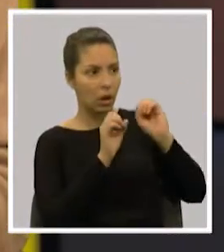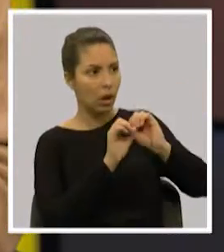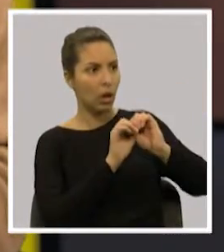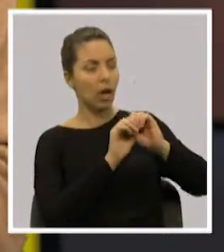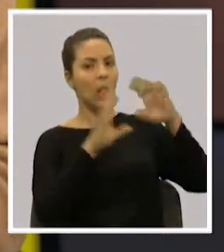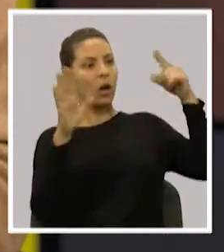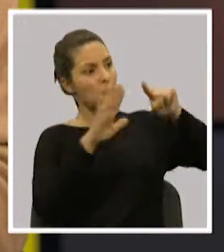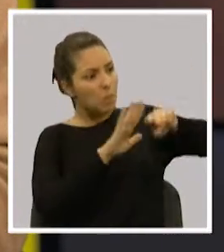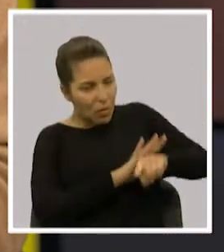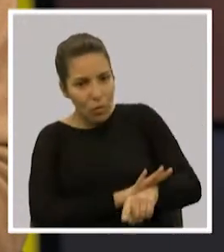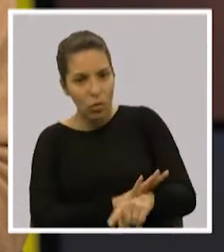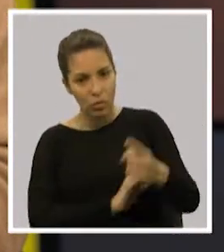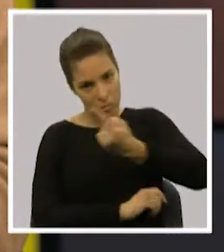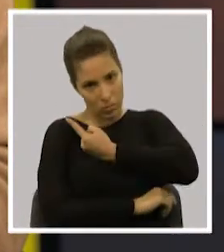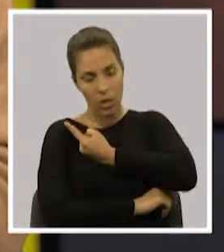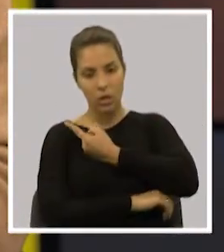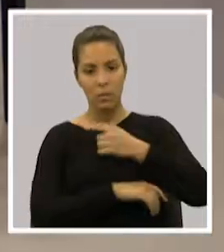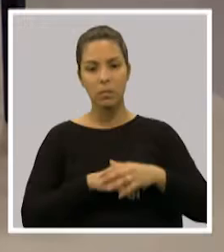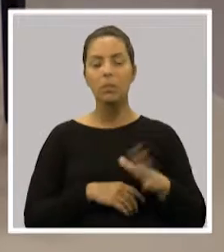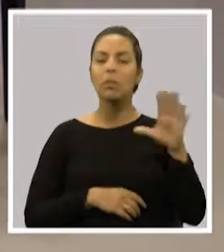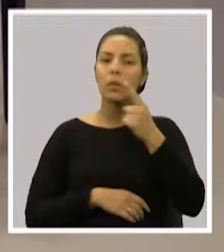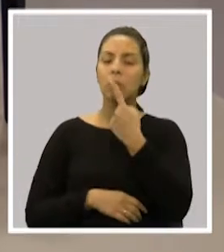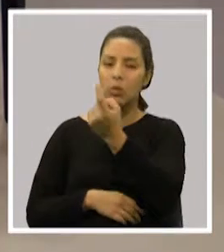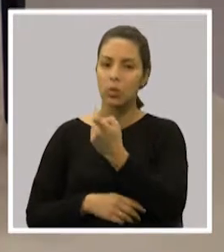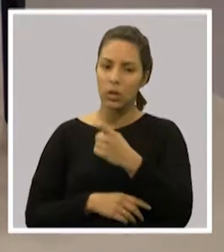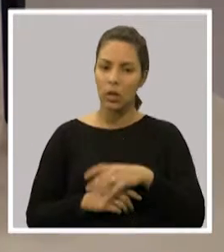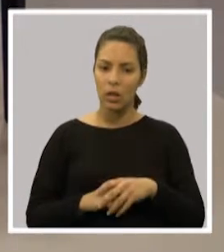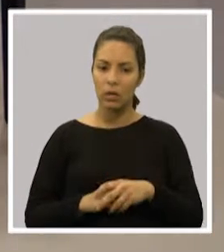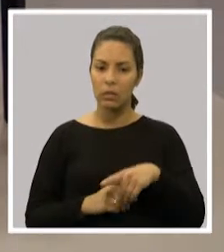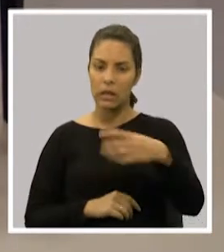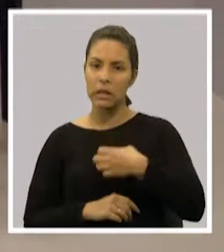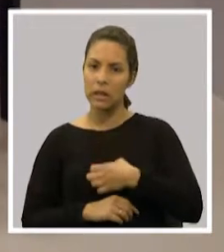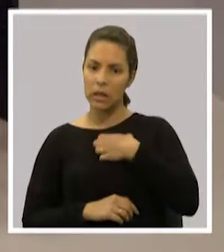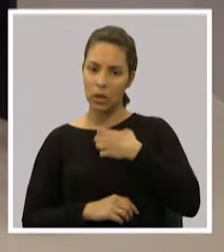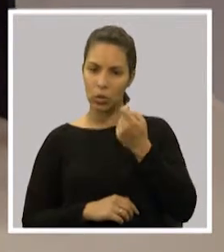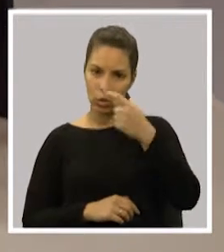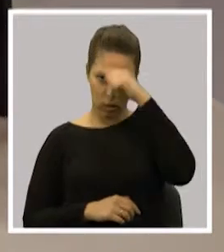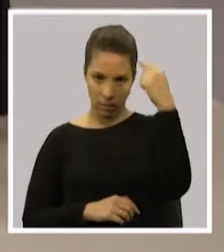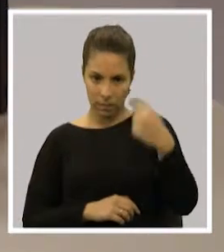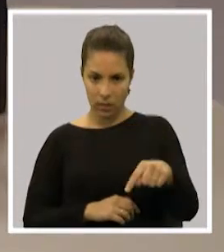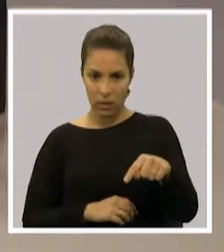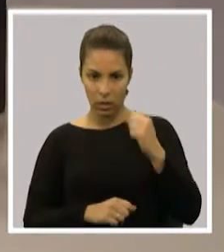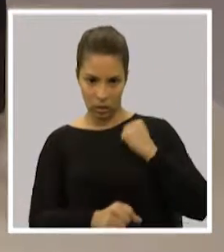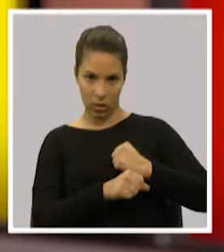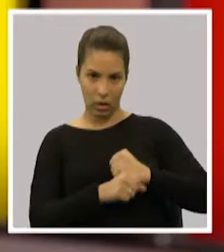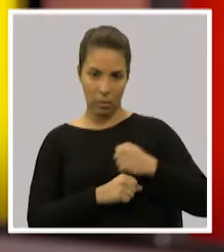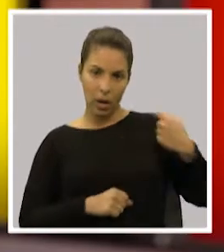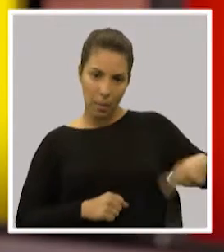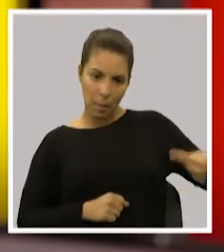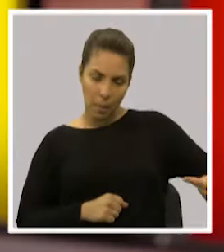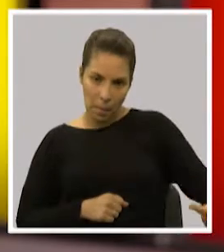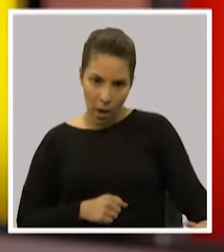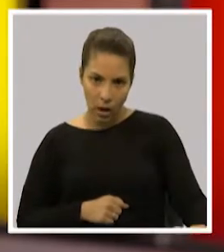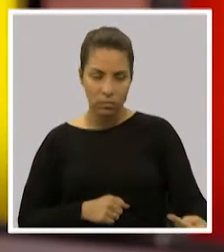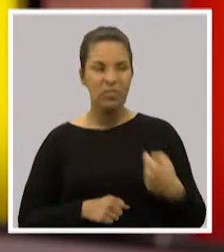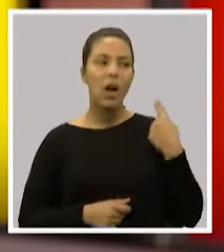que são igualmente interessantes. E, como última pergunta, a Aura sente dificuldades no seu trabalho, na